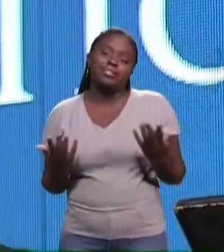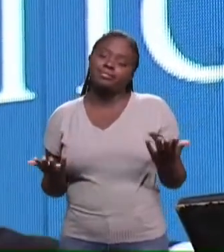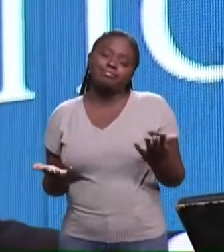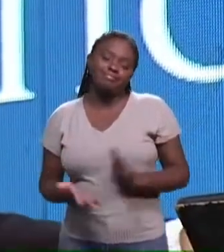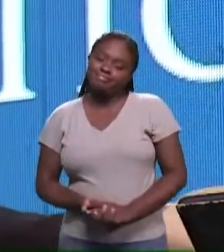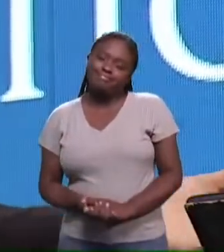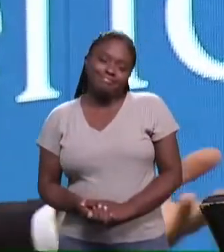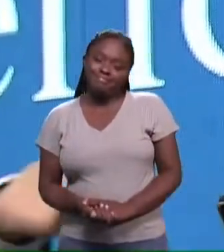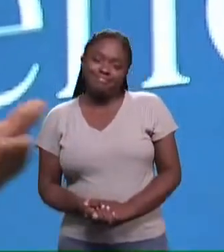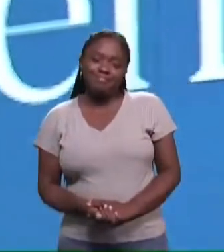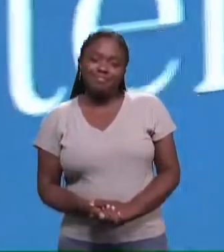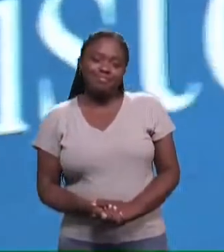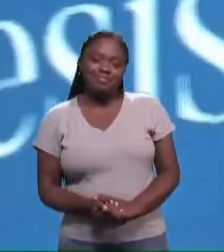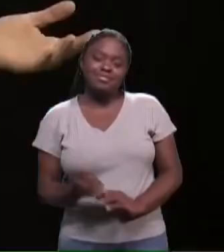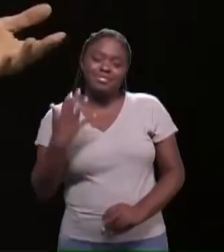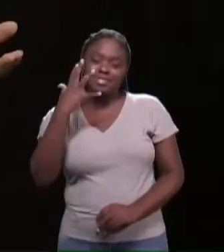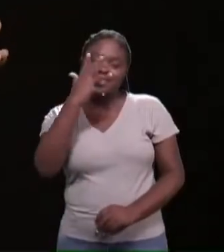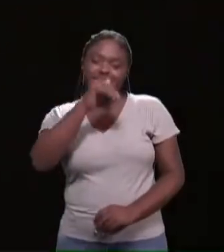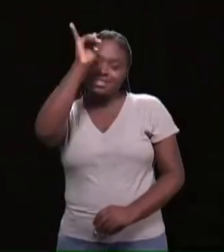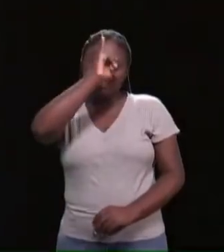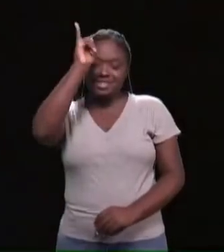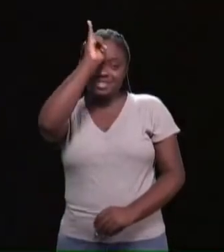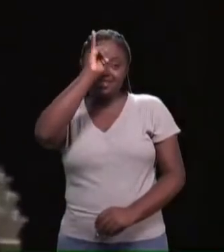Ai, que imbecil.